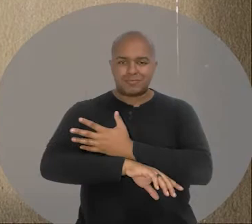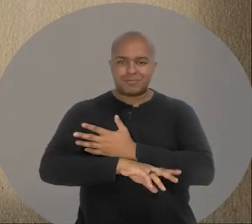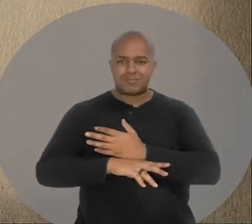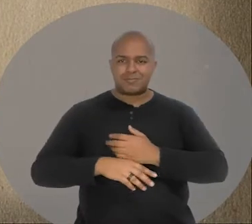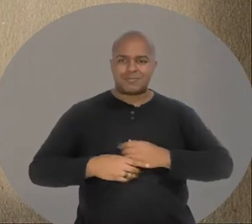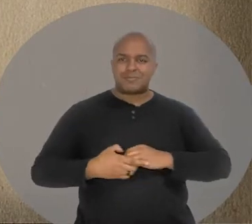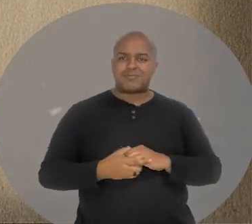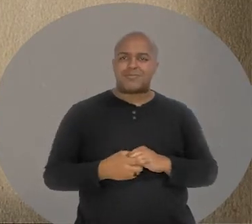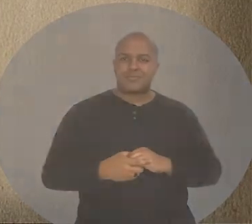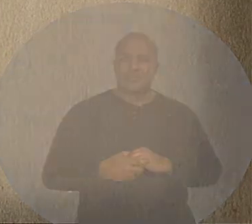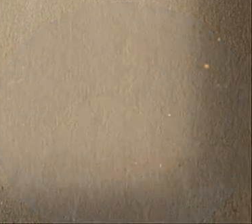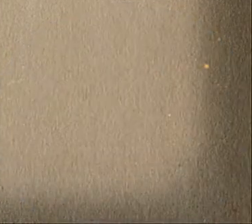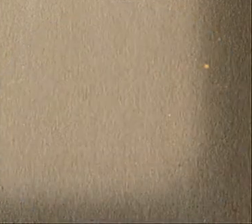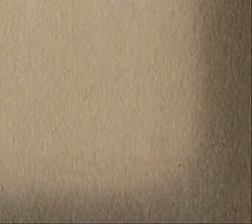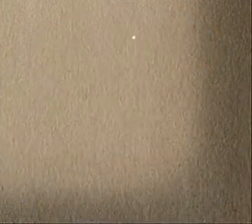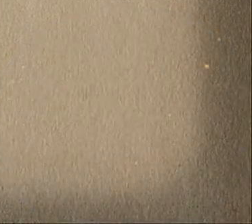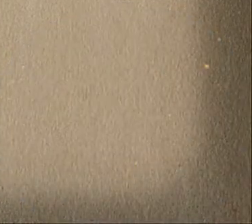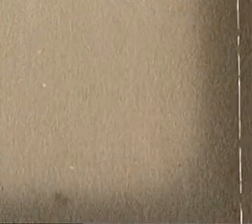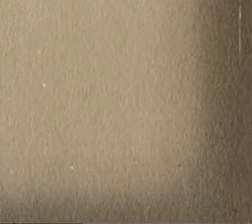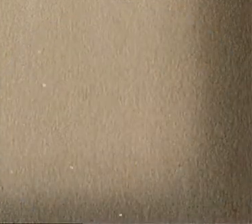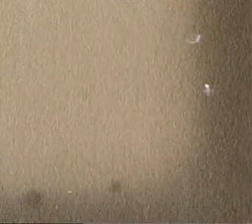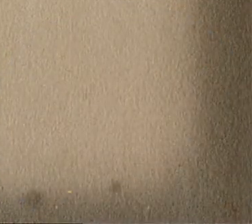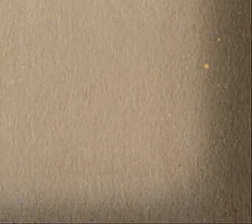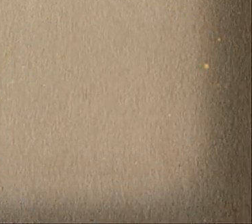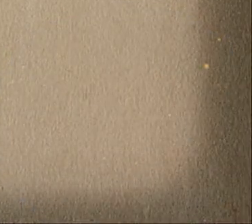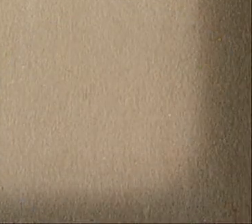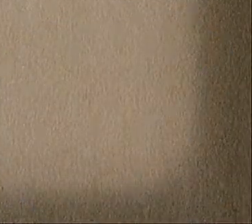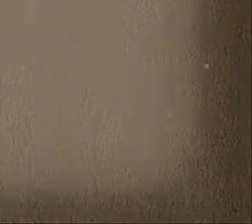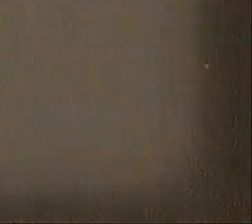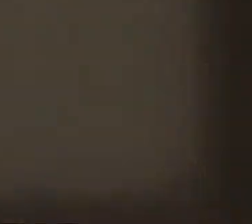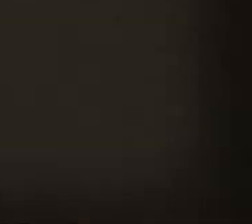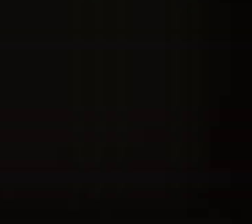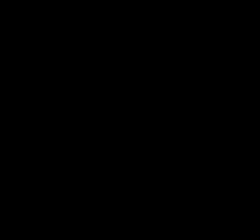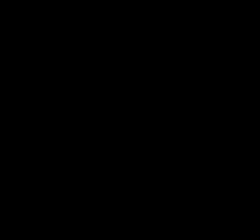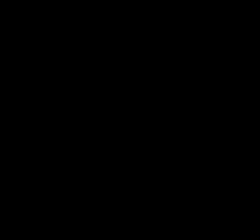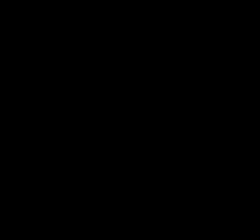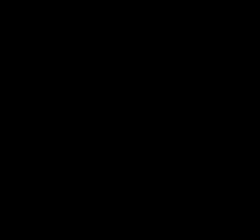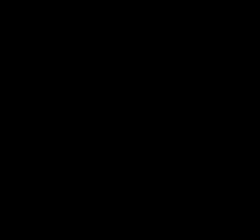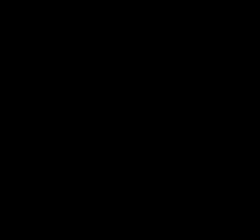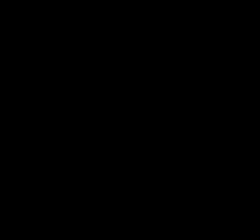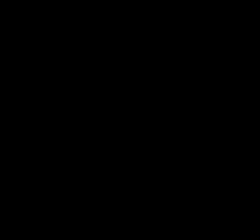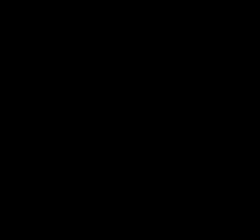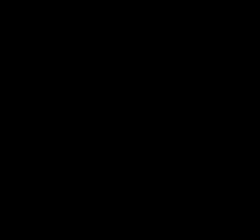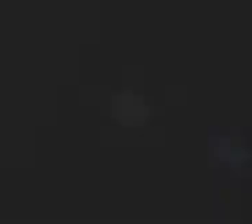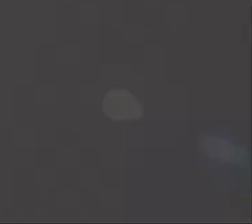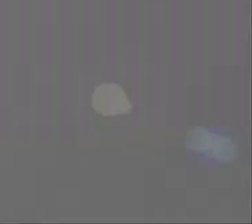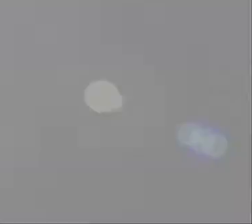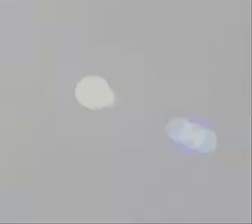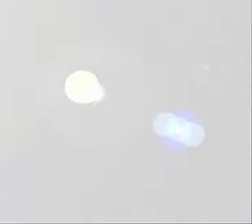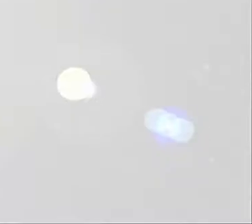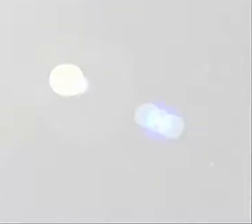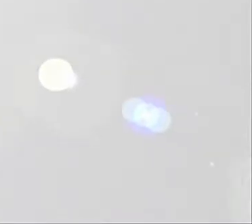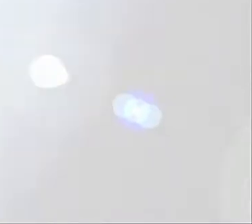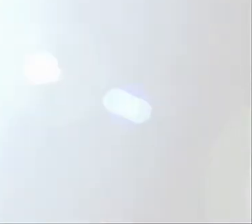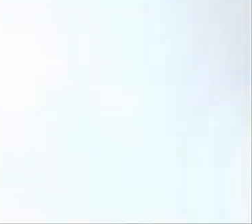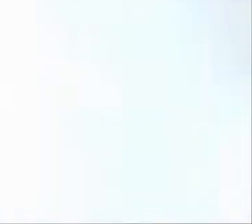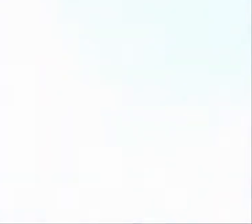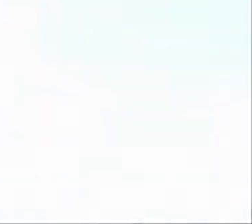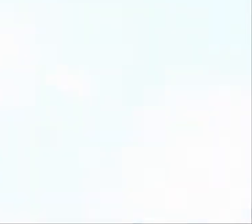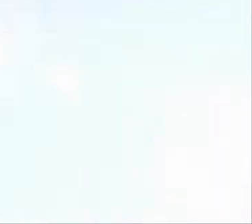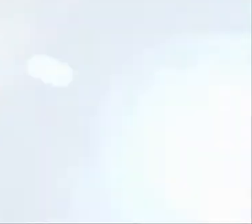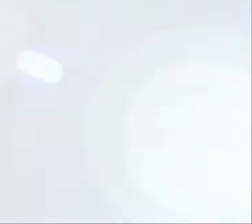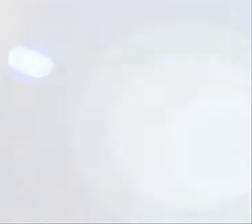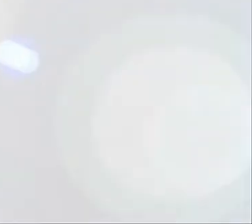largo. Abaixo a data, 1941 a 2002. Tela escurece. Sobre fundo branco,